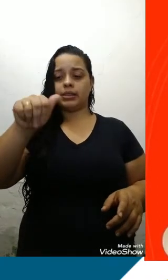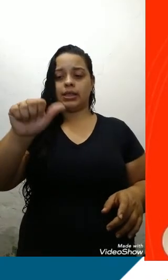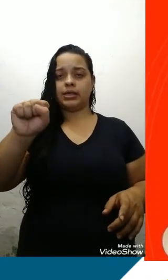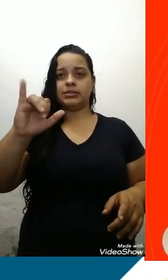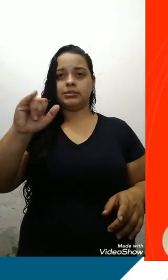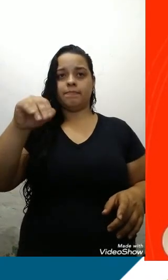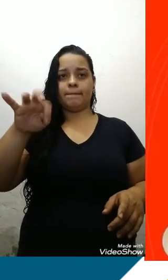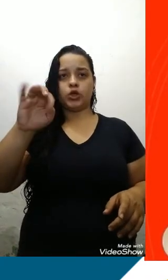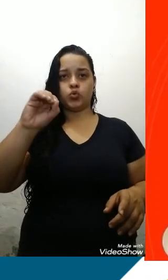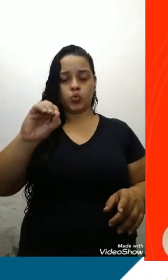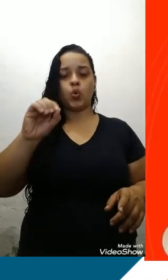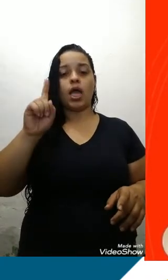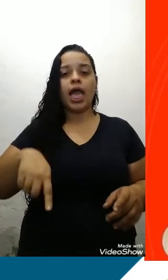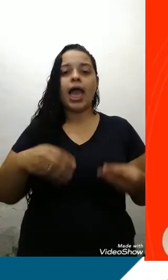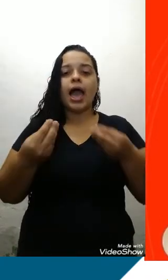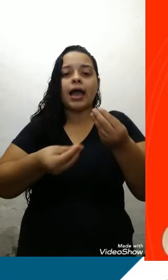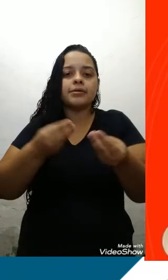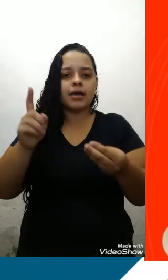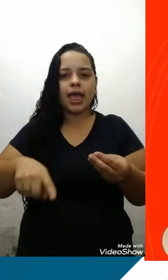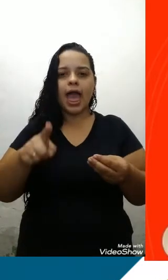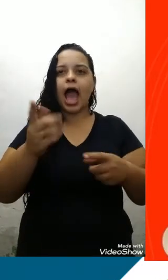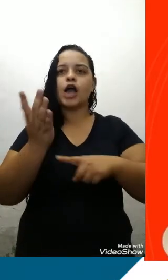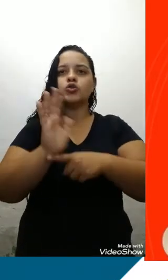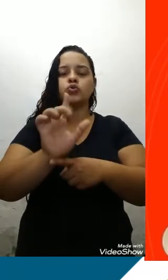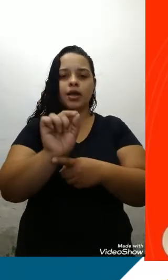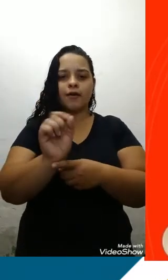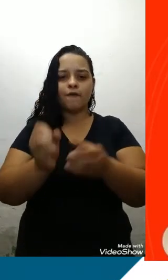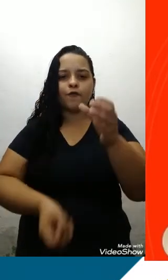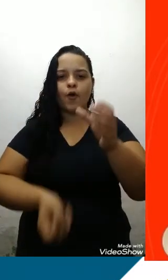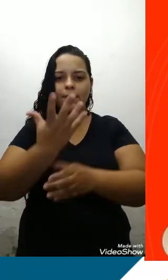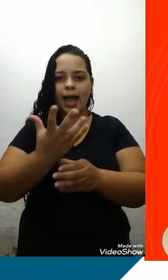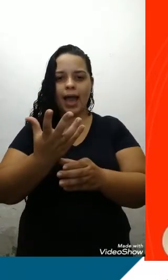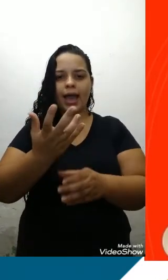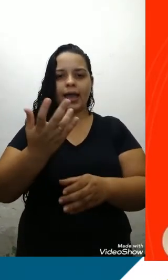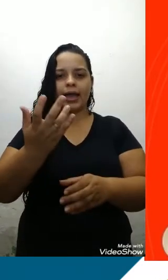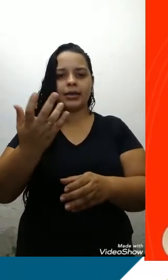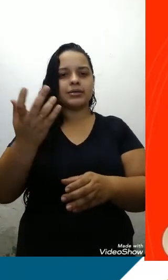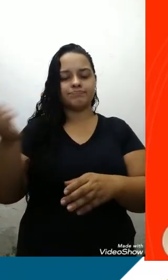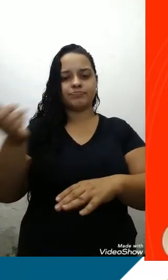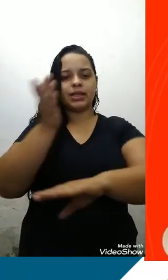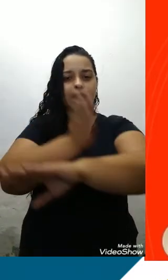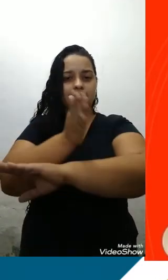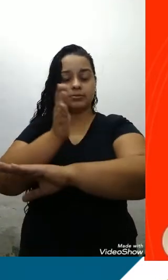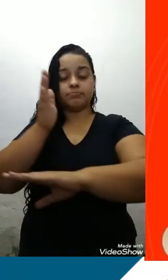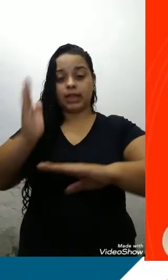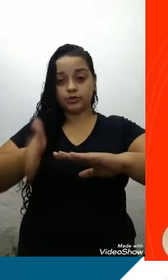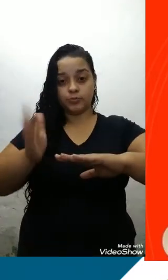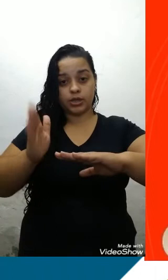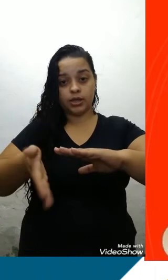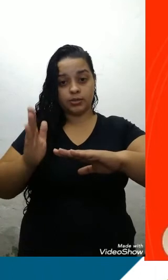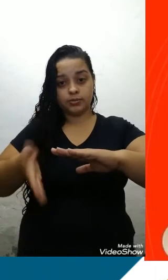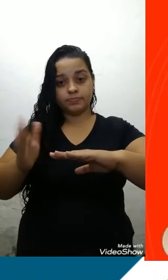os fatores que ajudam, né, a formar a idade moderna. Renascimento cultural esse que você já estudou nos vídeos